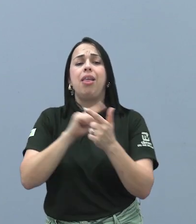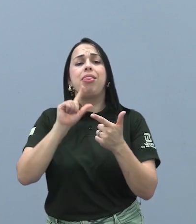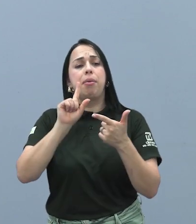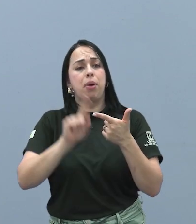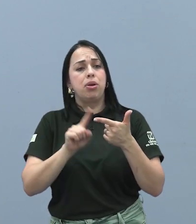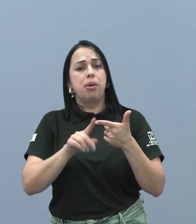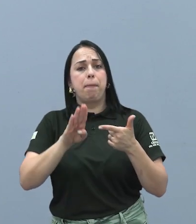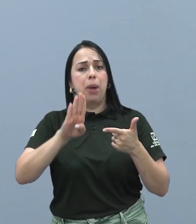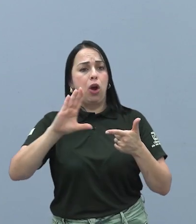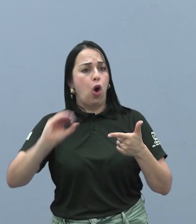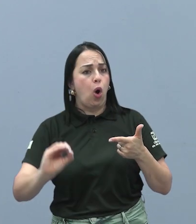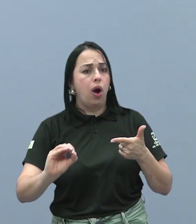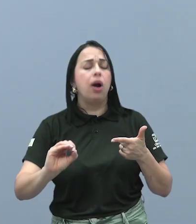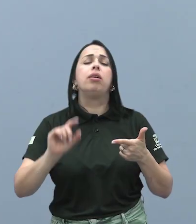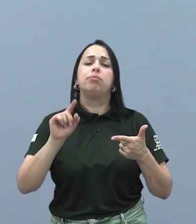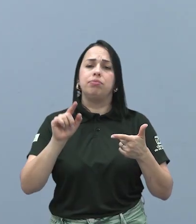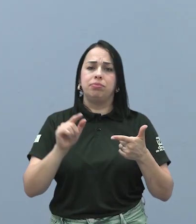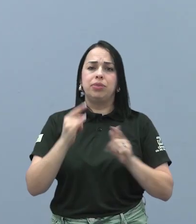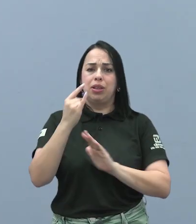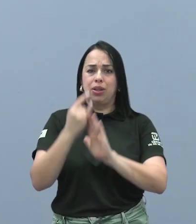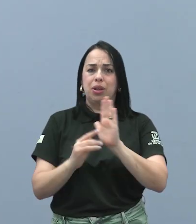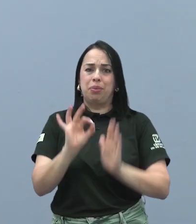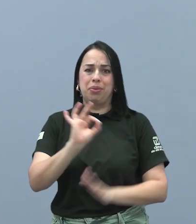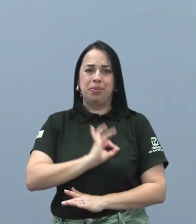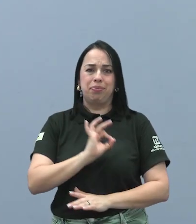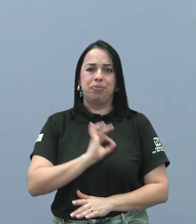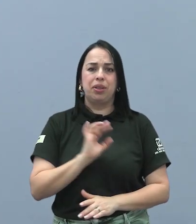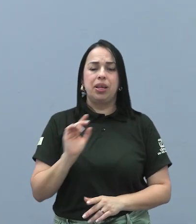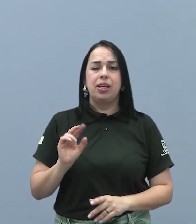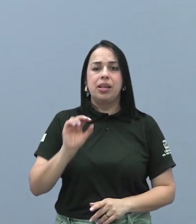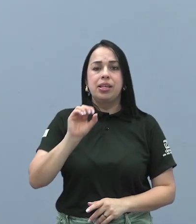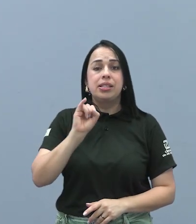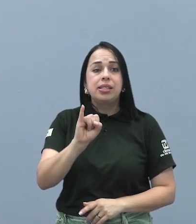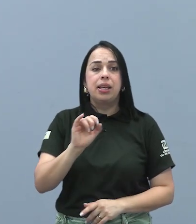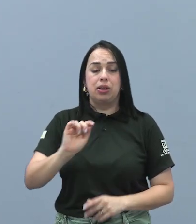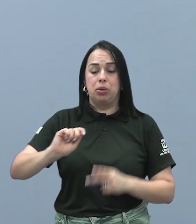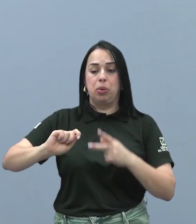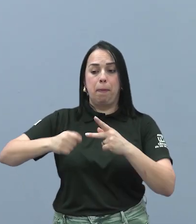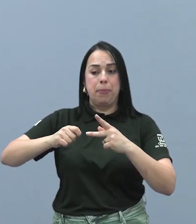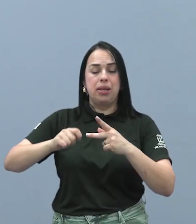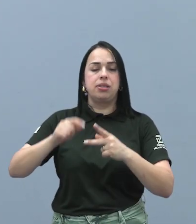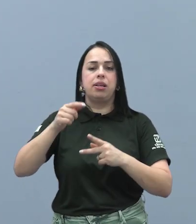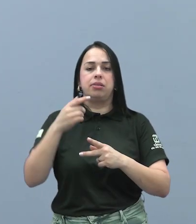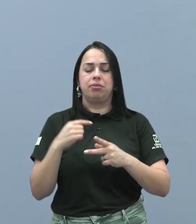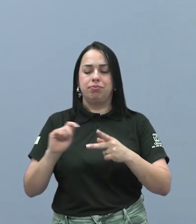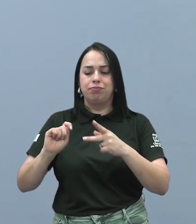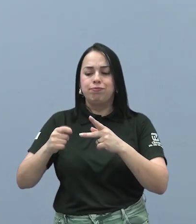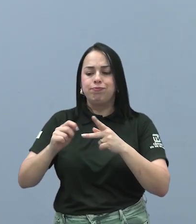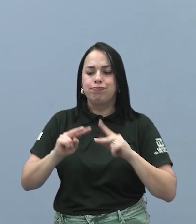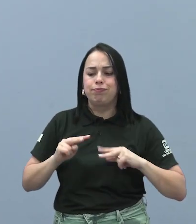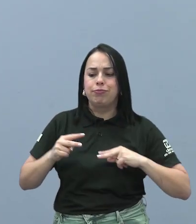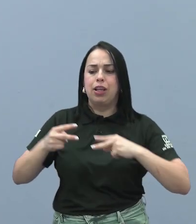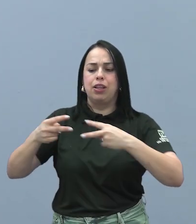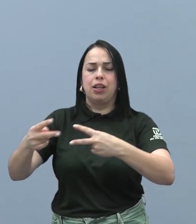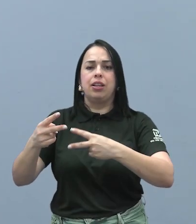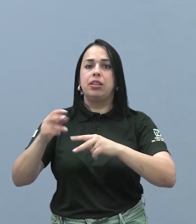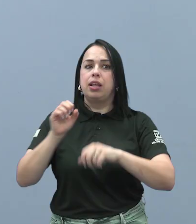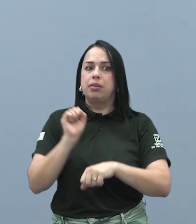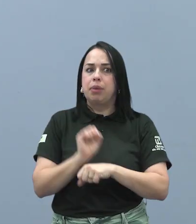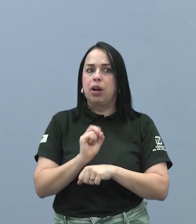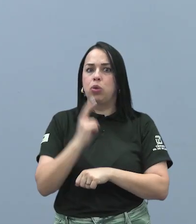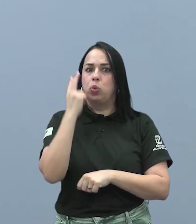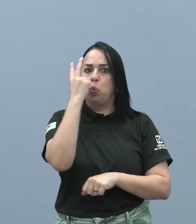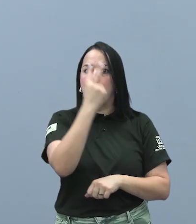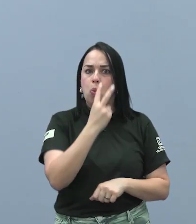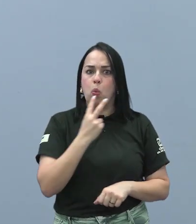passo, boletim de ocorrência. Tá? No caso do Pix, existe a ferramenta de contestação. Então, você identificou até